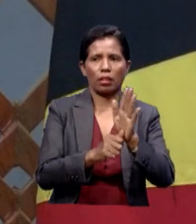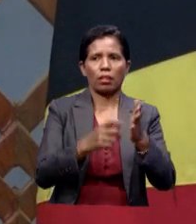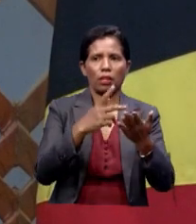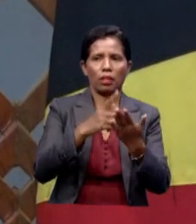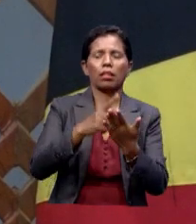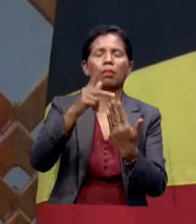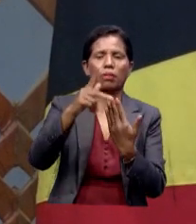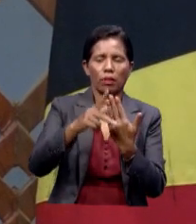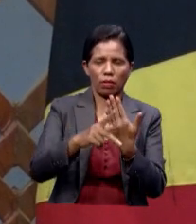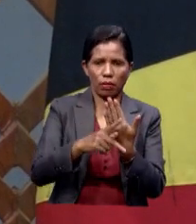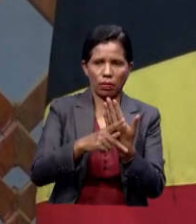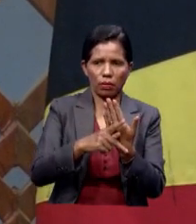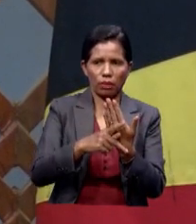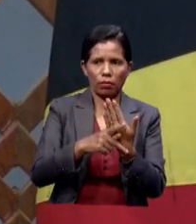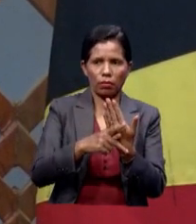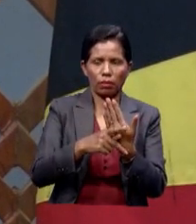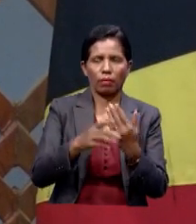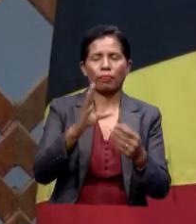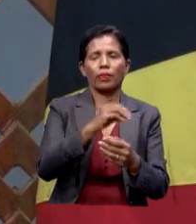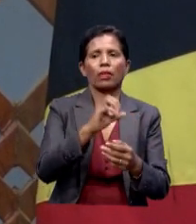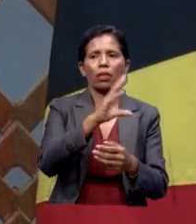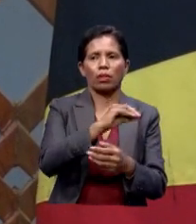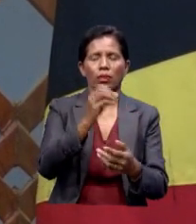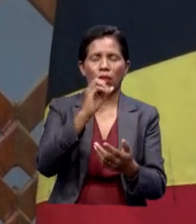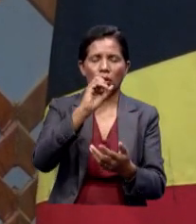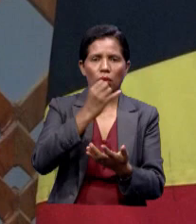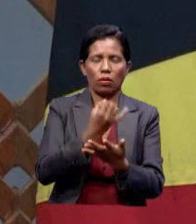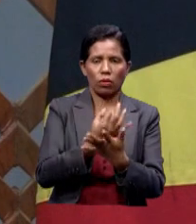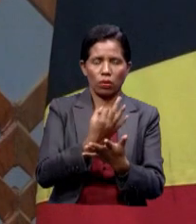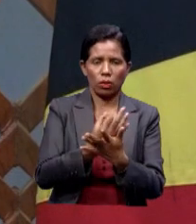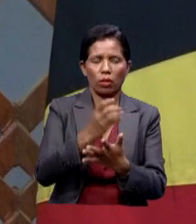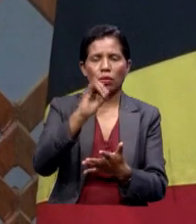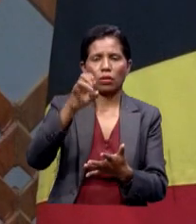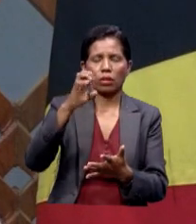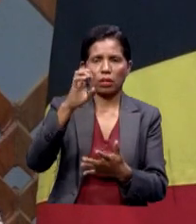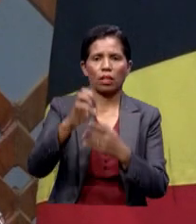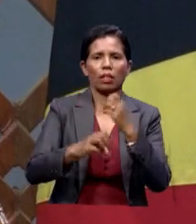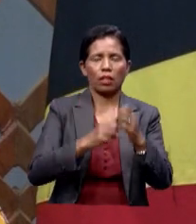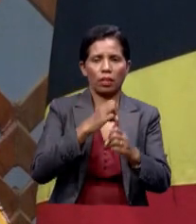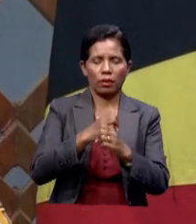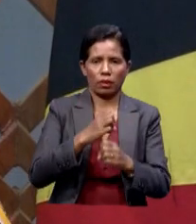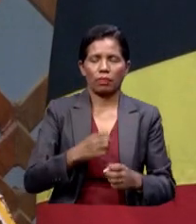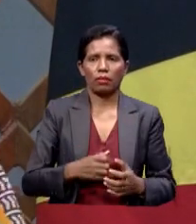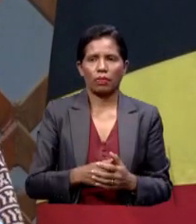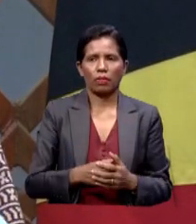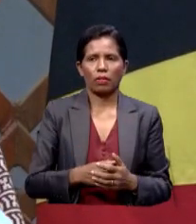programa e orçamento geral, proposta de orçamento geral do Estado